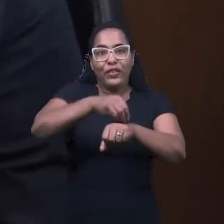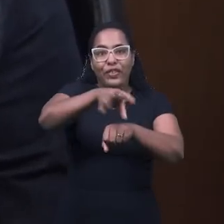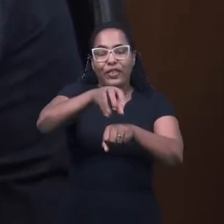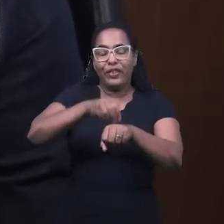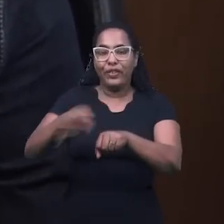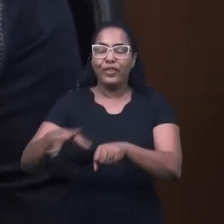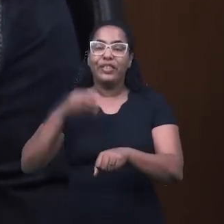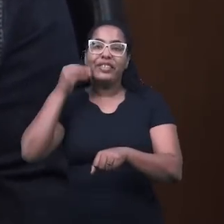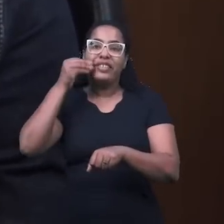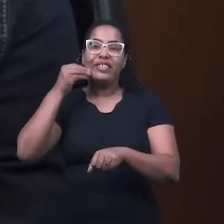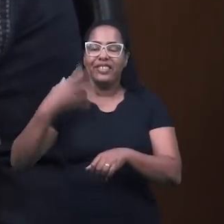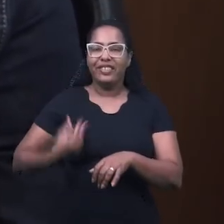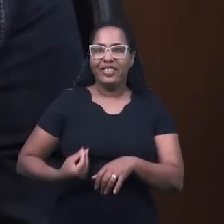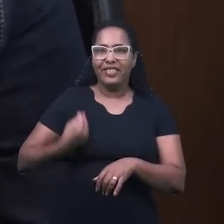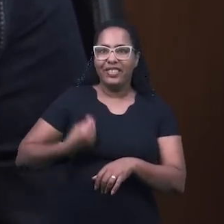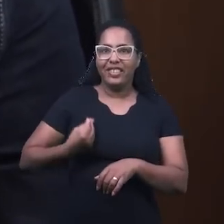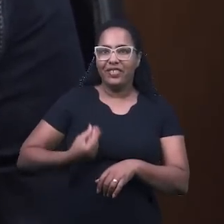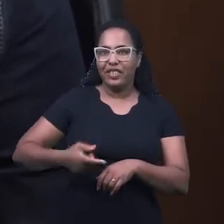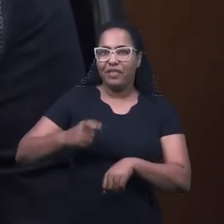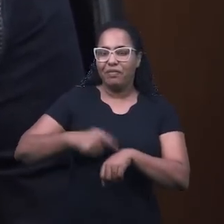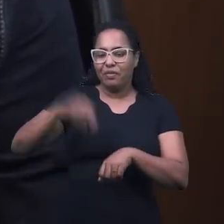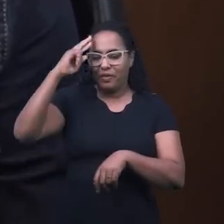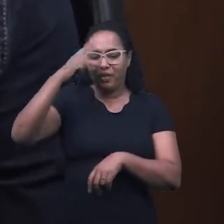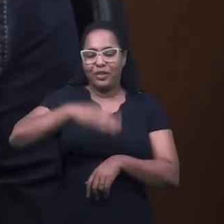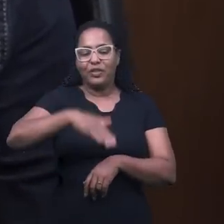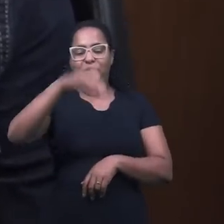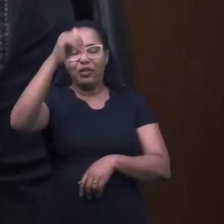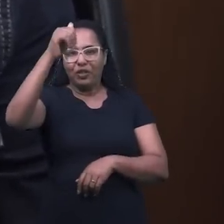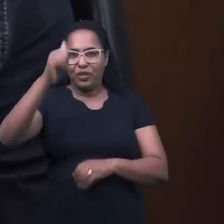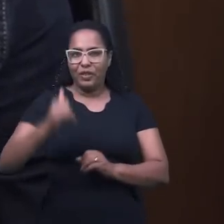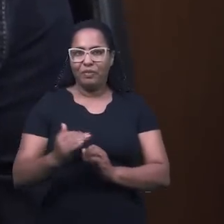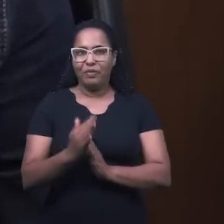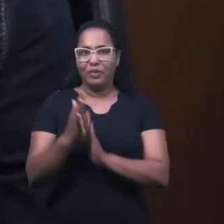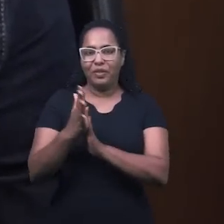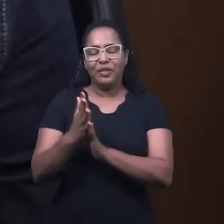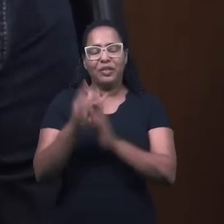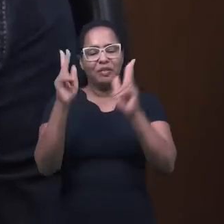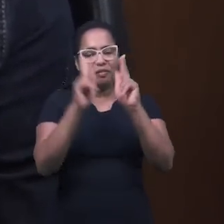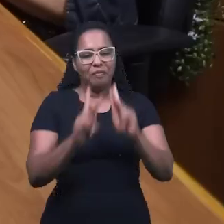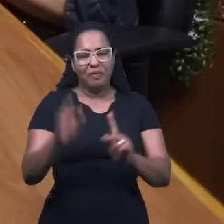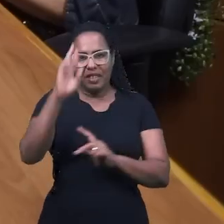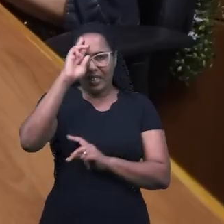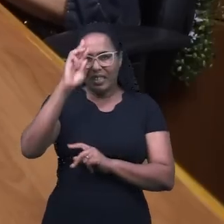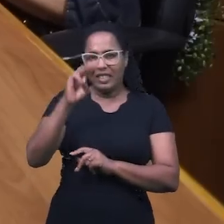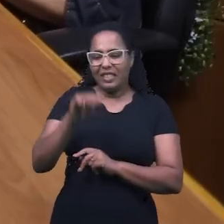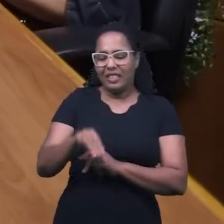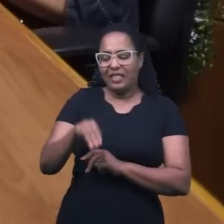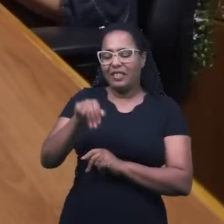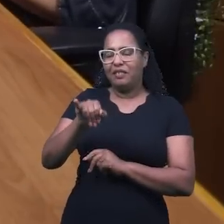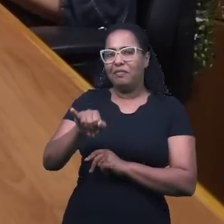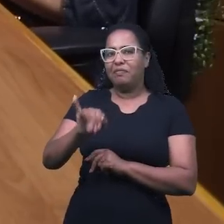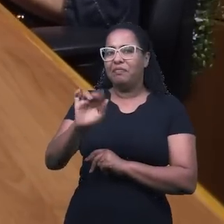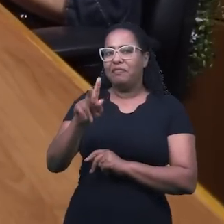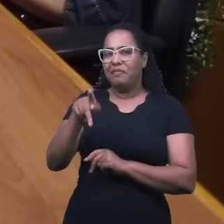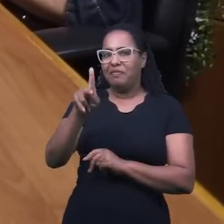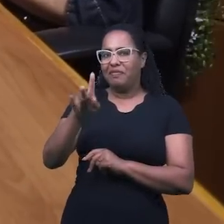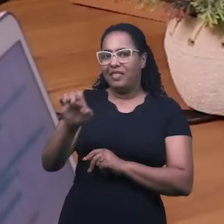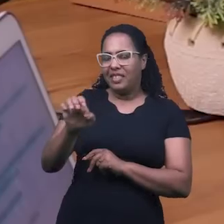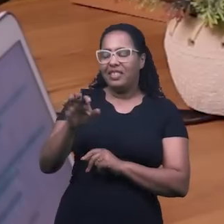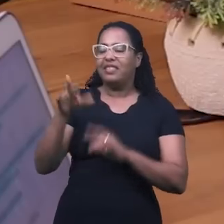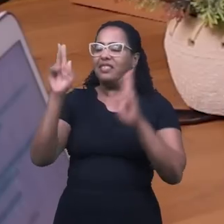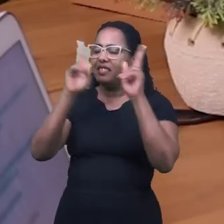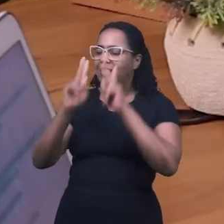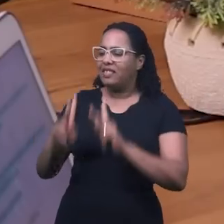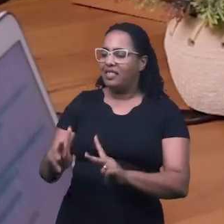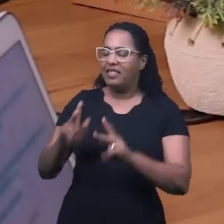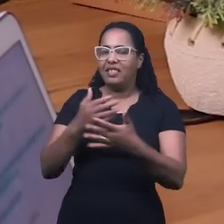ela vai compartilhar a experiência que ela viveu com um chamado com louvor na presença do Senhor. Paz do Senhor, Mike, tudo bom?